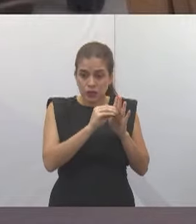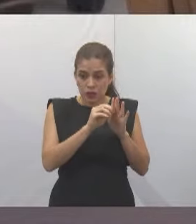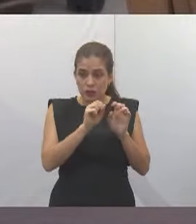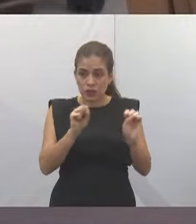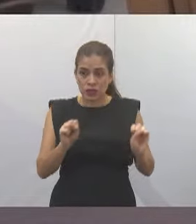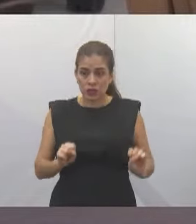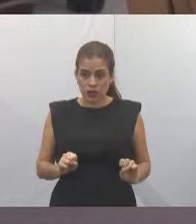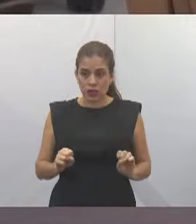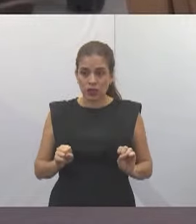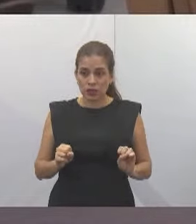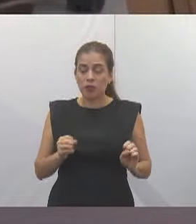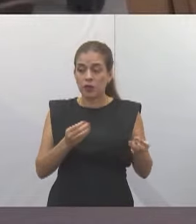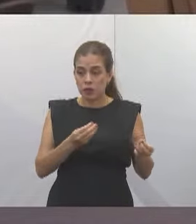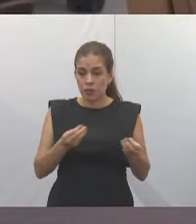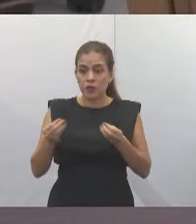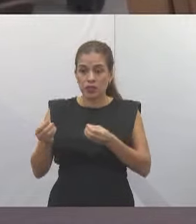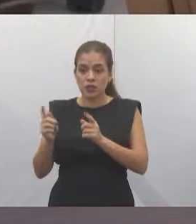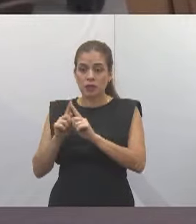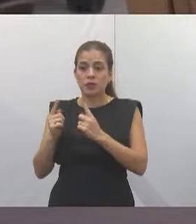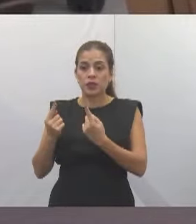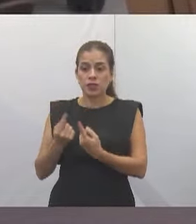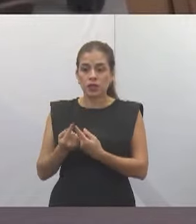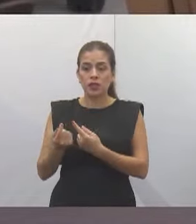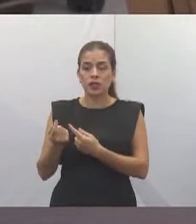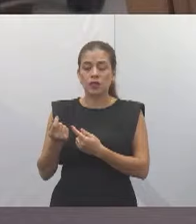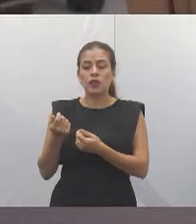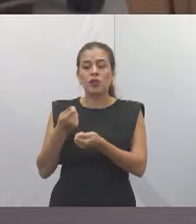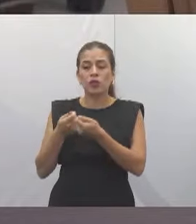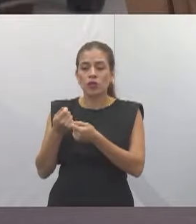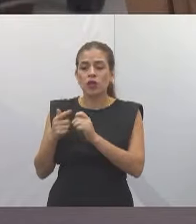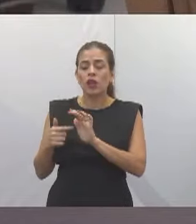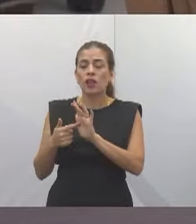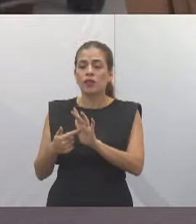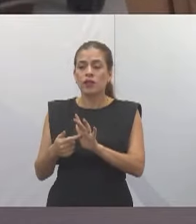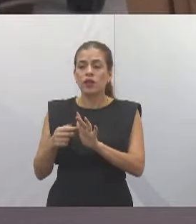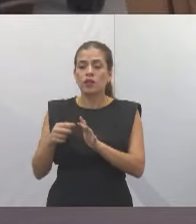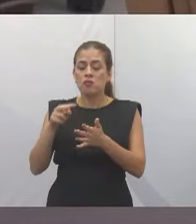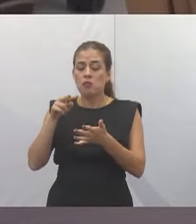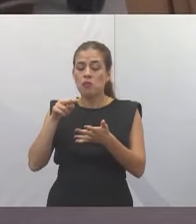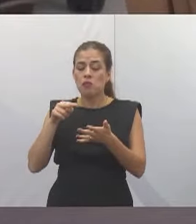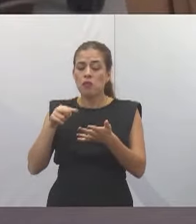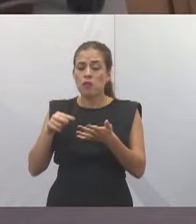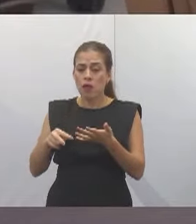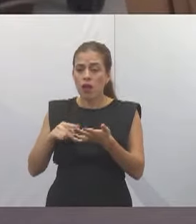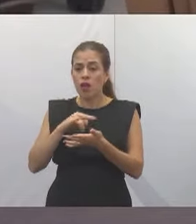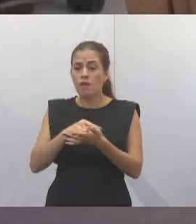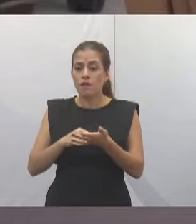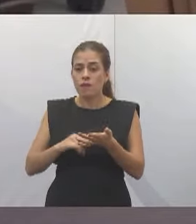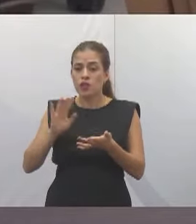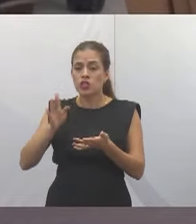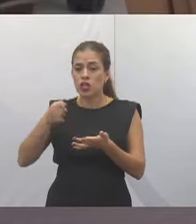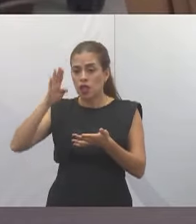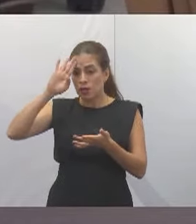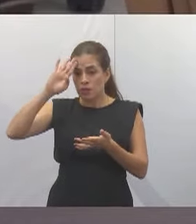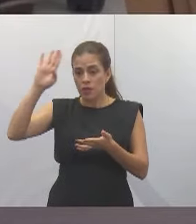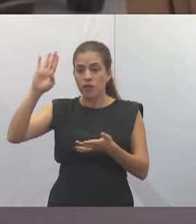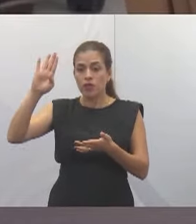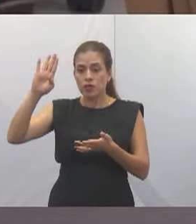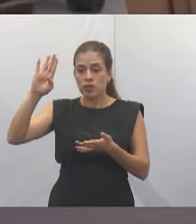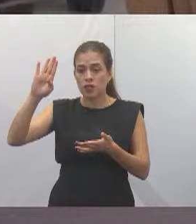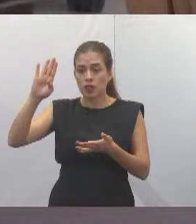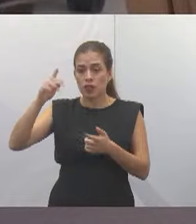de regulação e a equipe de regulação vai entrar em contato, olhando como na minha ficha já estava priorizar,